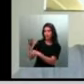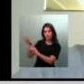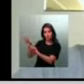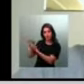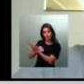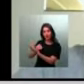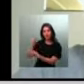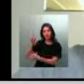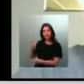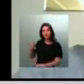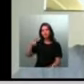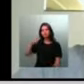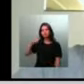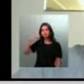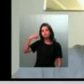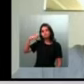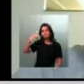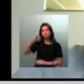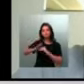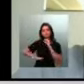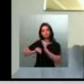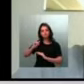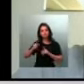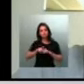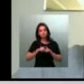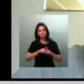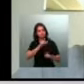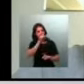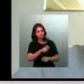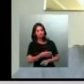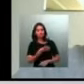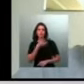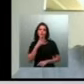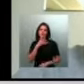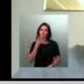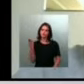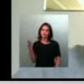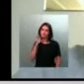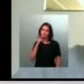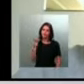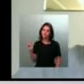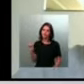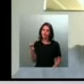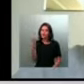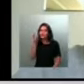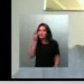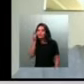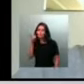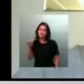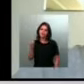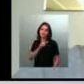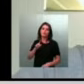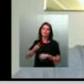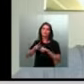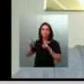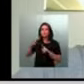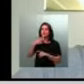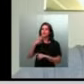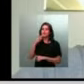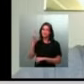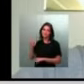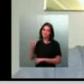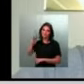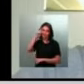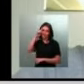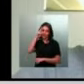advogado e que vossa excelência o conheceu, não de perto, mas sabe das suas referências, eu quero saudar a